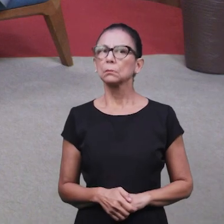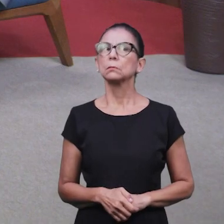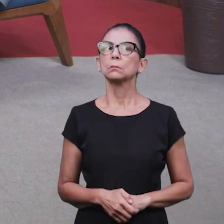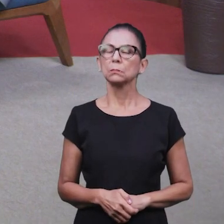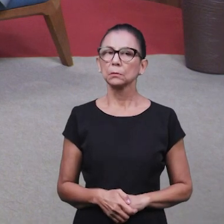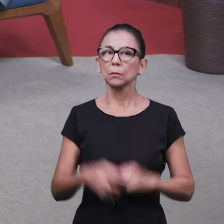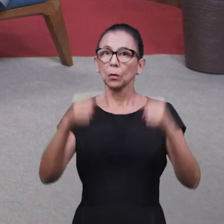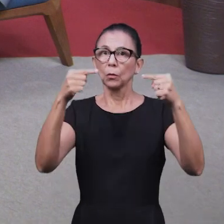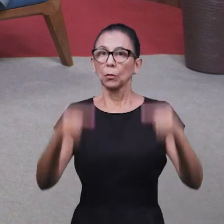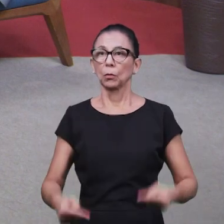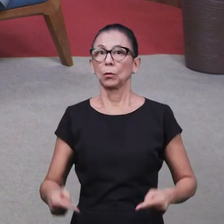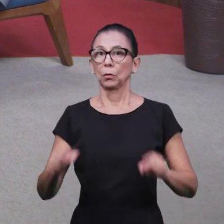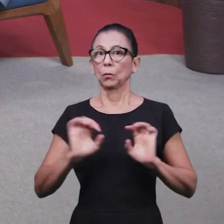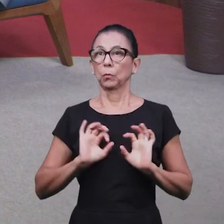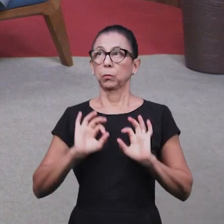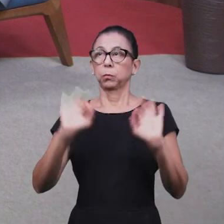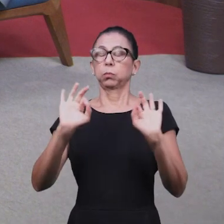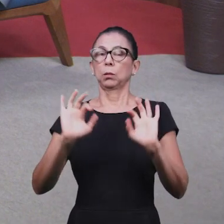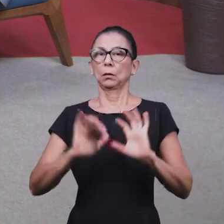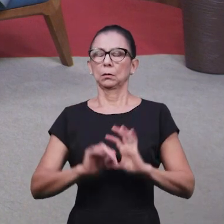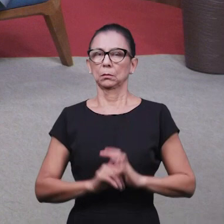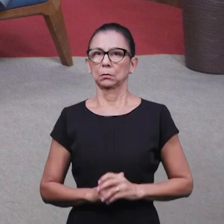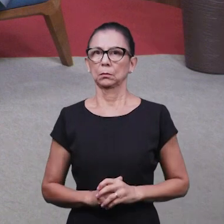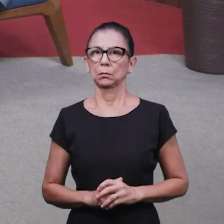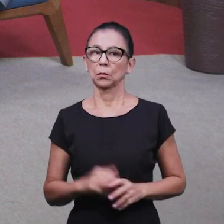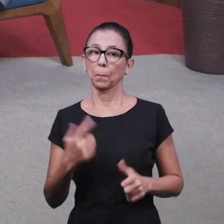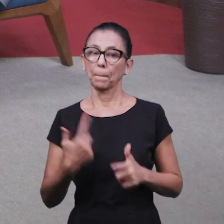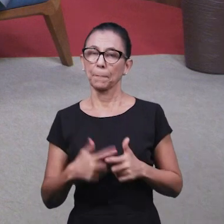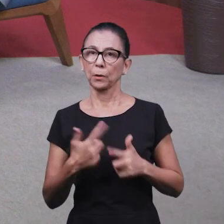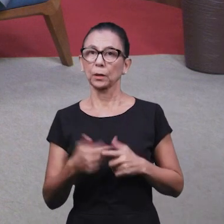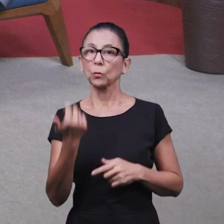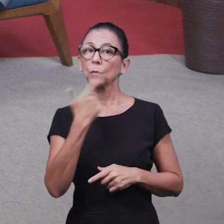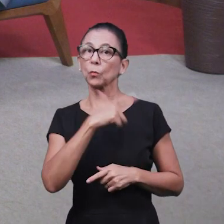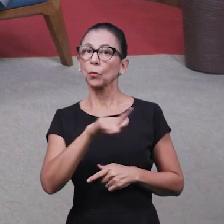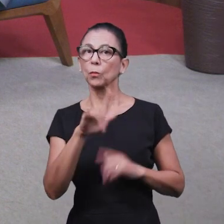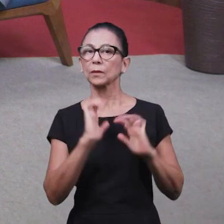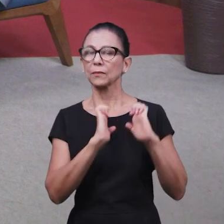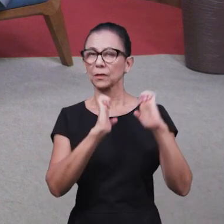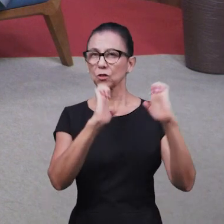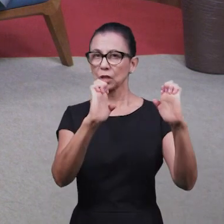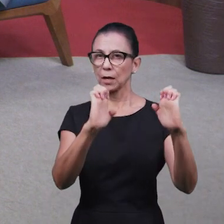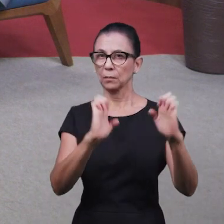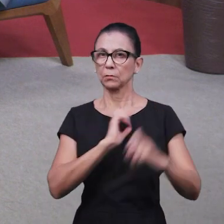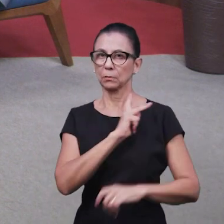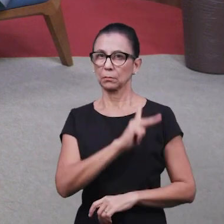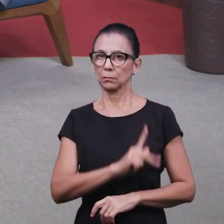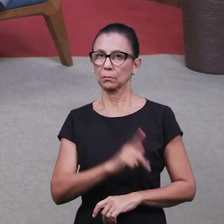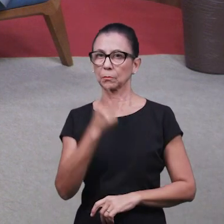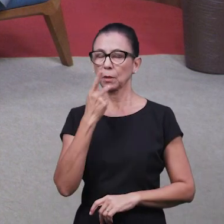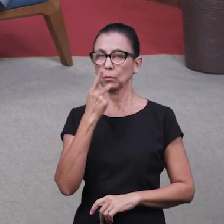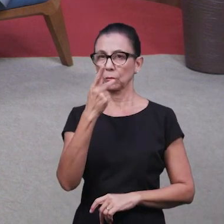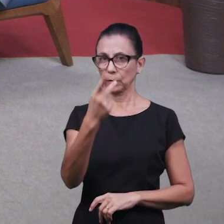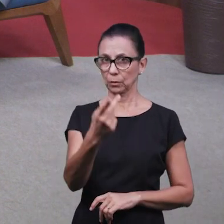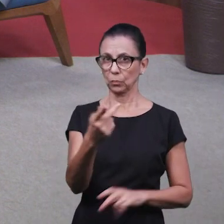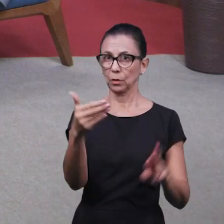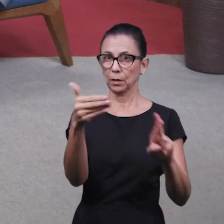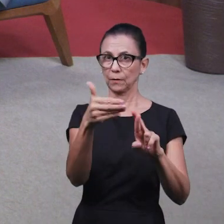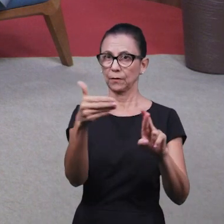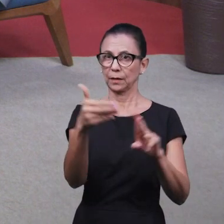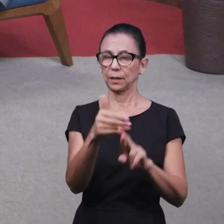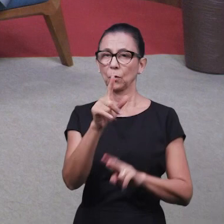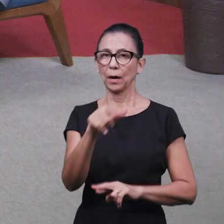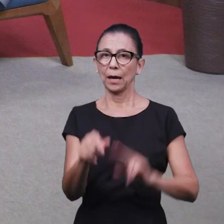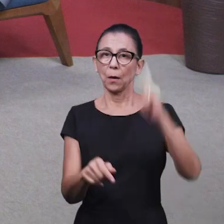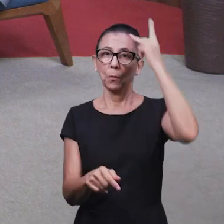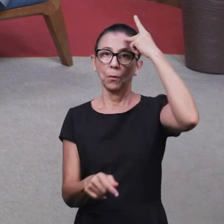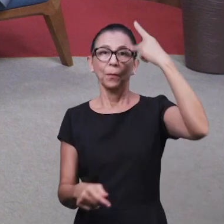é terrível porque o outro evangelho ao qual Paulo estava se referindo era um evangelho da carne, porque era